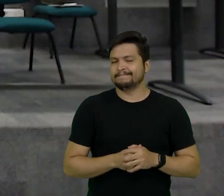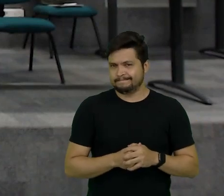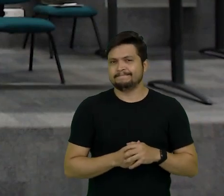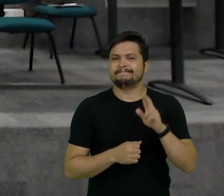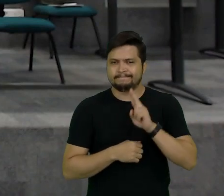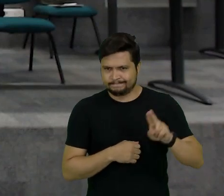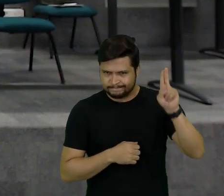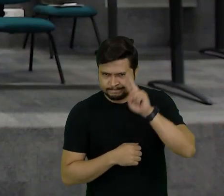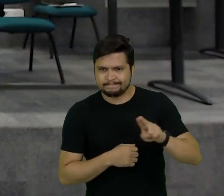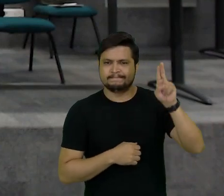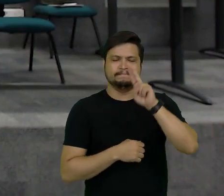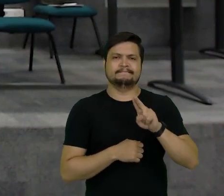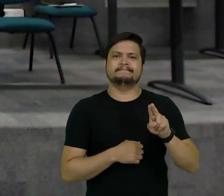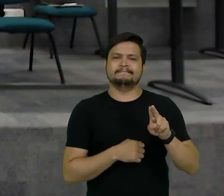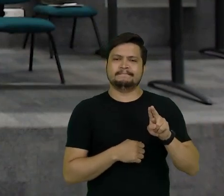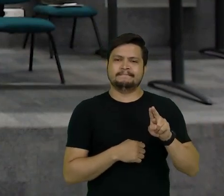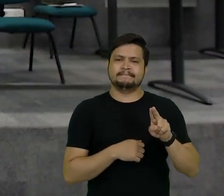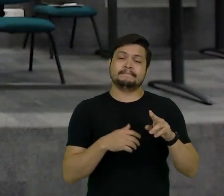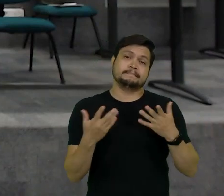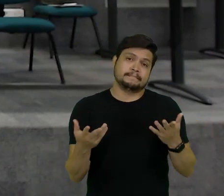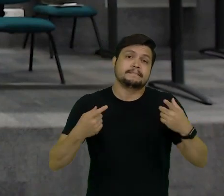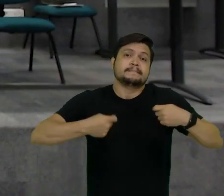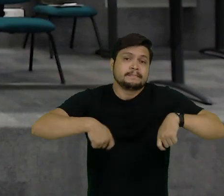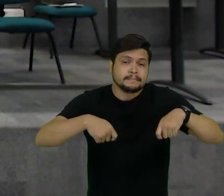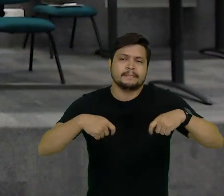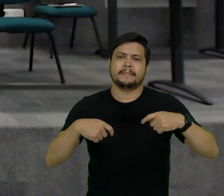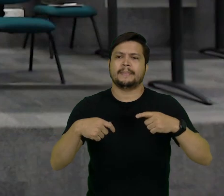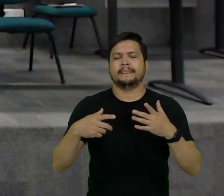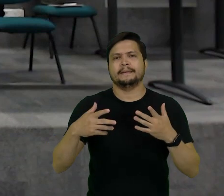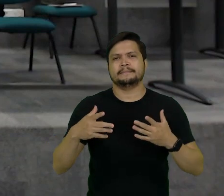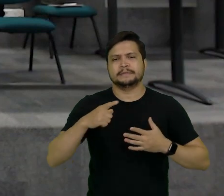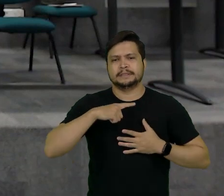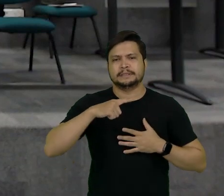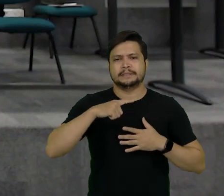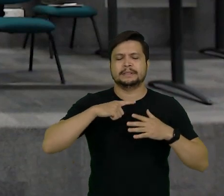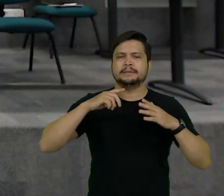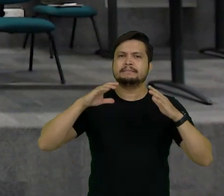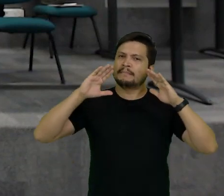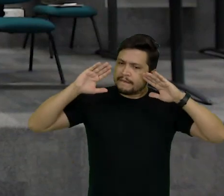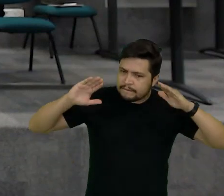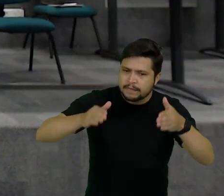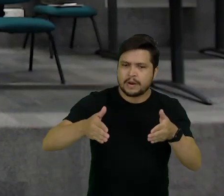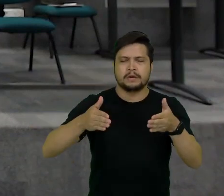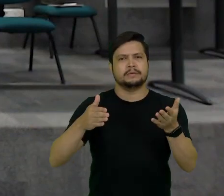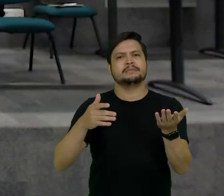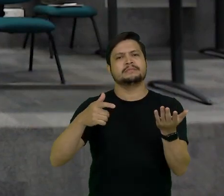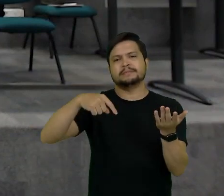plantam braquiária no cerrado? Nós vamos perder disputando com eles. A gente está no quilômetro 3,